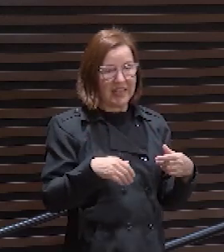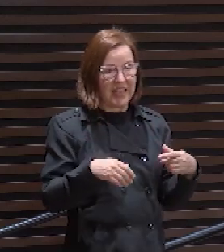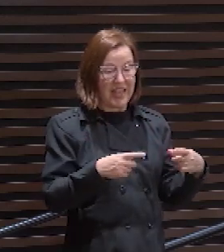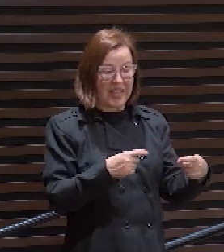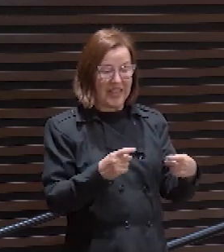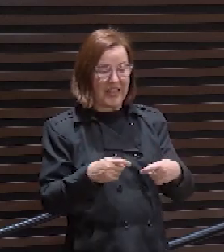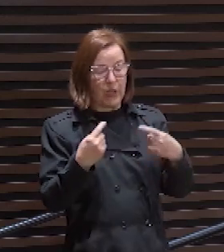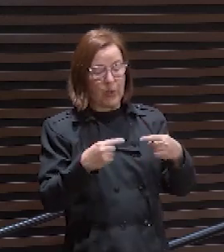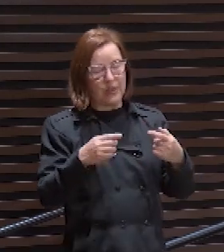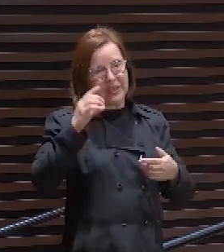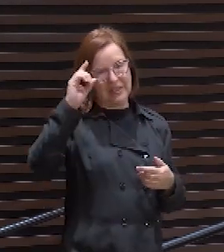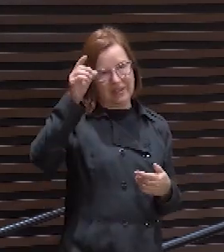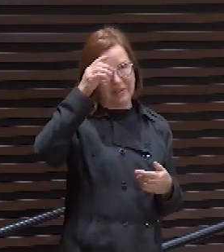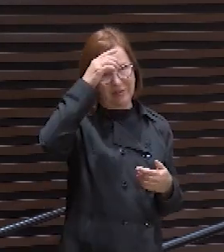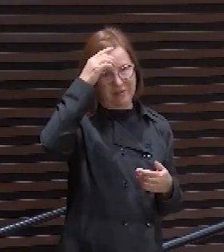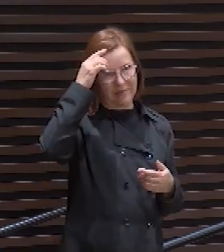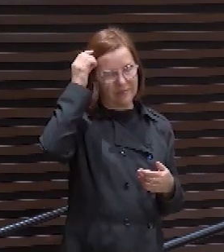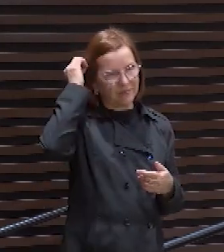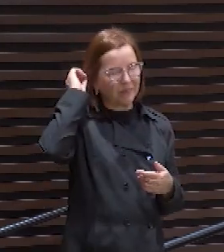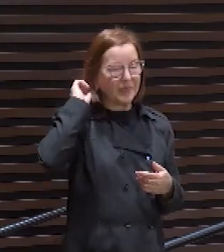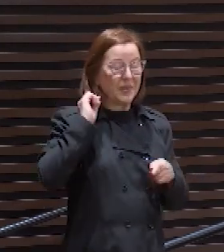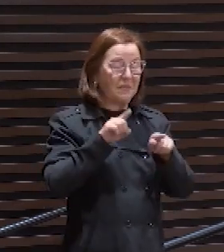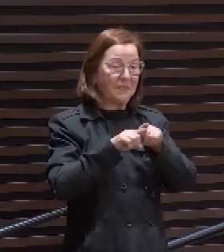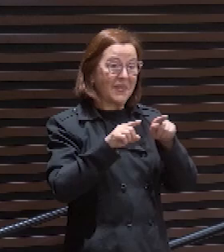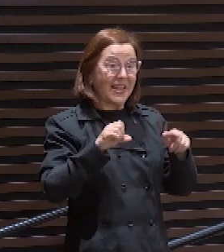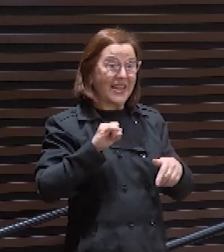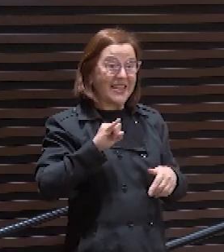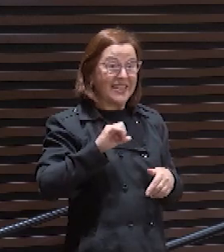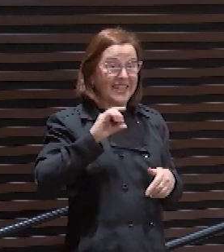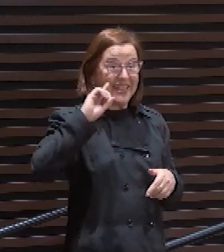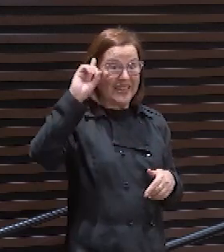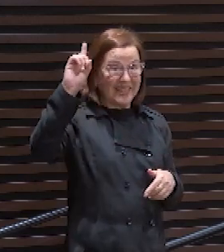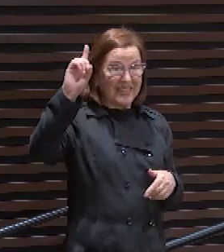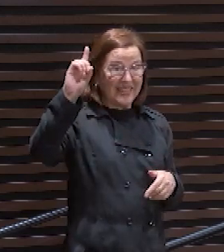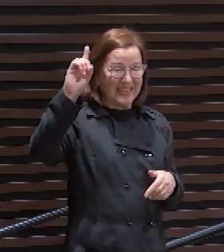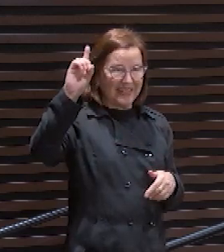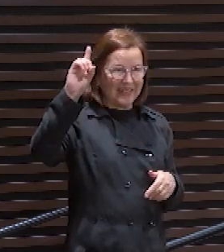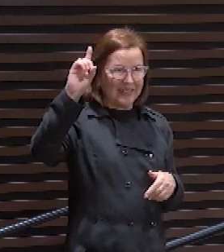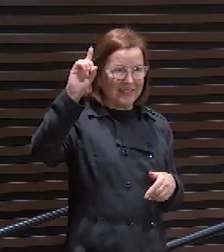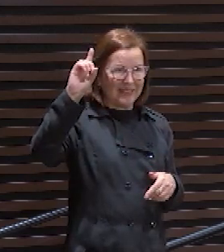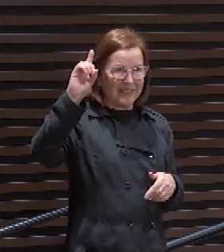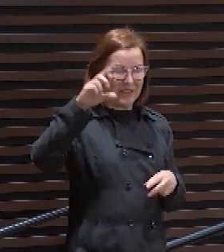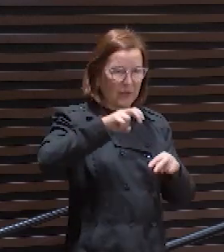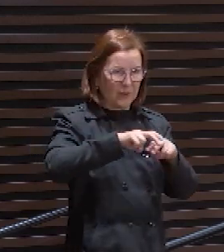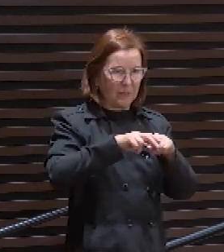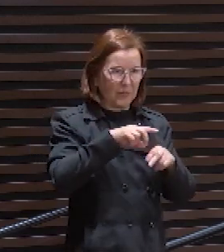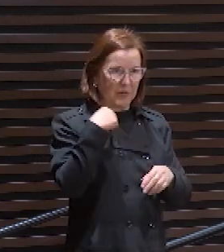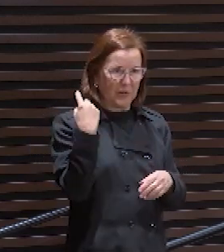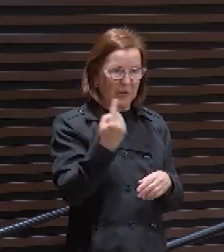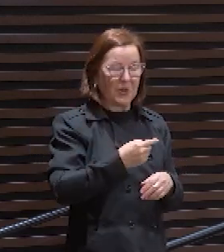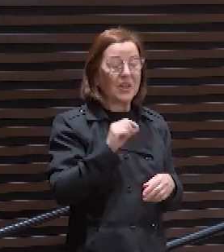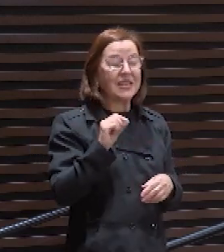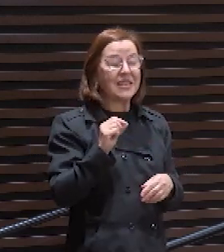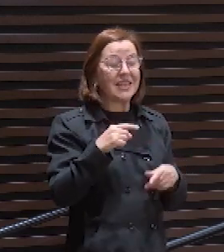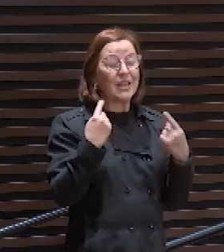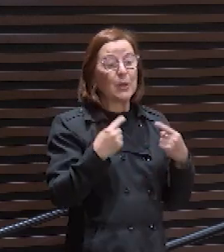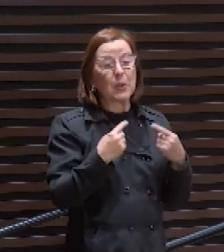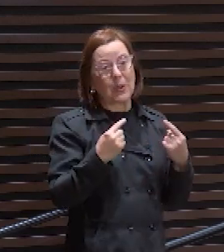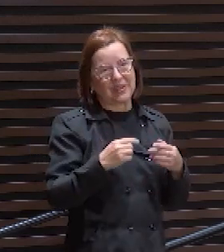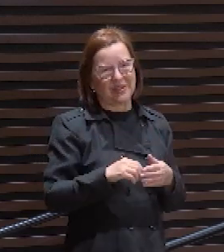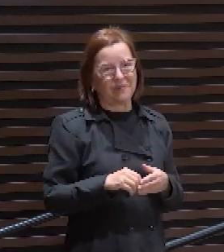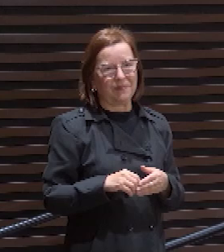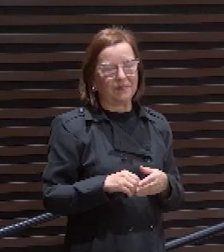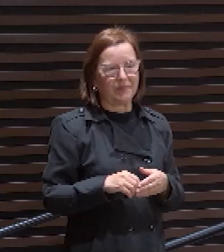Ele. Pois se Deus é contra nós, quem pode ser por nós? Paulo fala em Romanos 8 o contrário. Paulo fala que